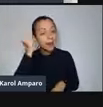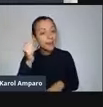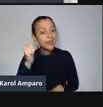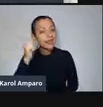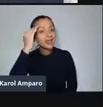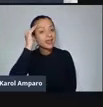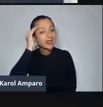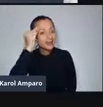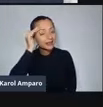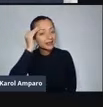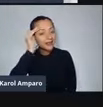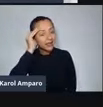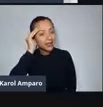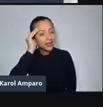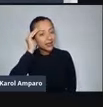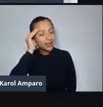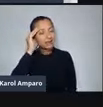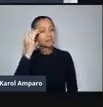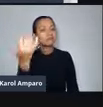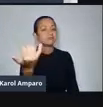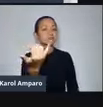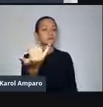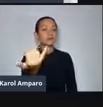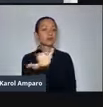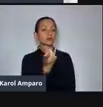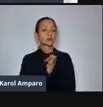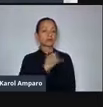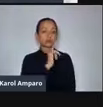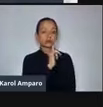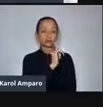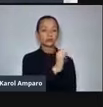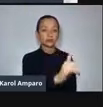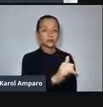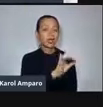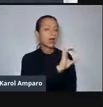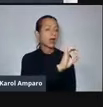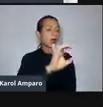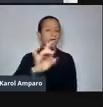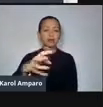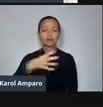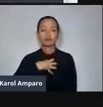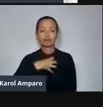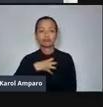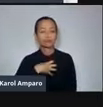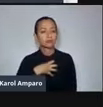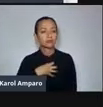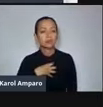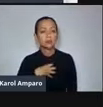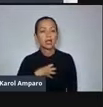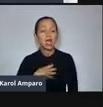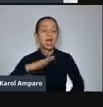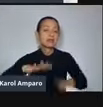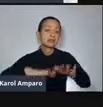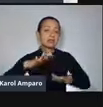né? Porque cada um de nós tem uma forma. Às vezes, em determinado momento, eu posso ter alguma falha, né,